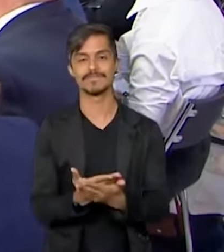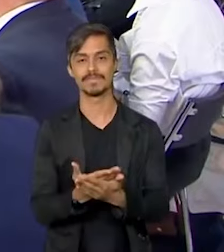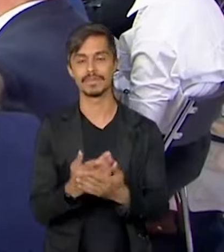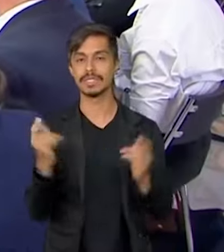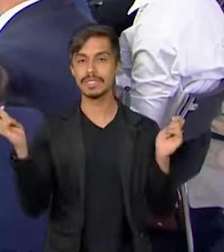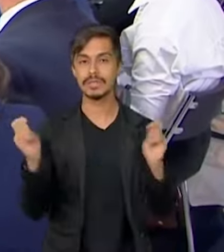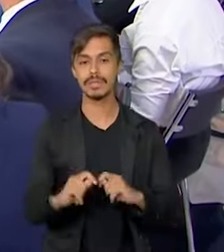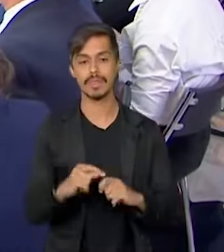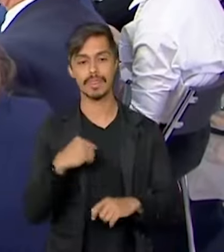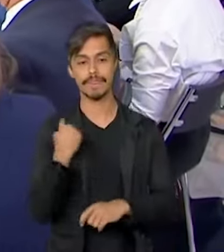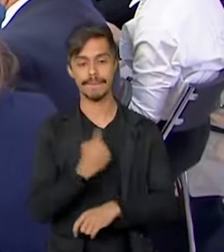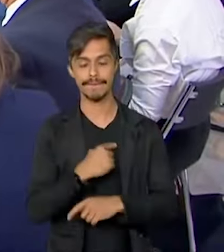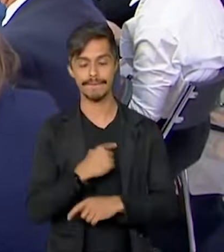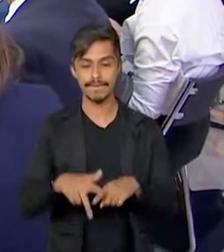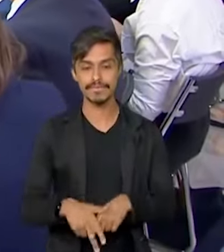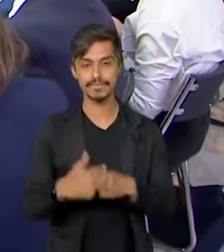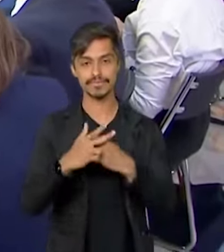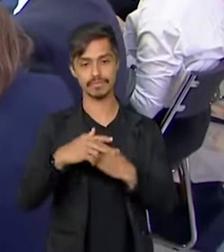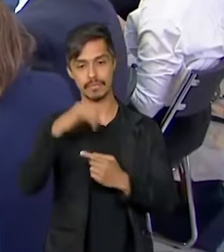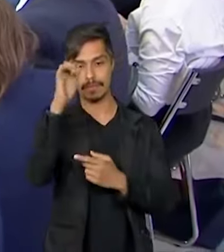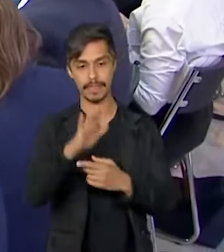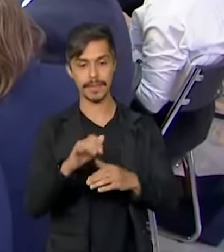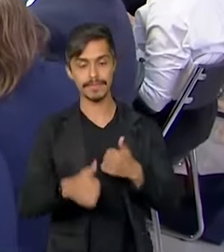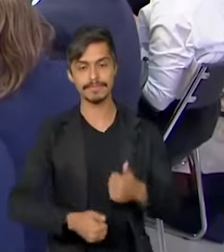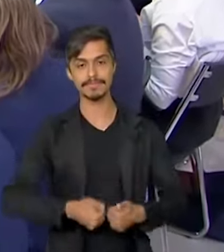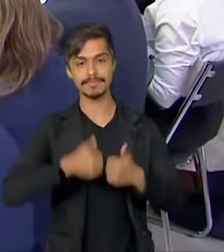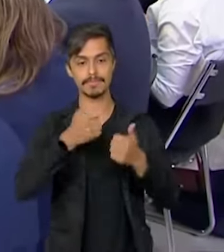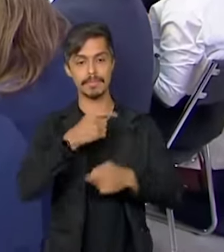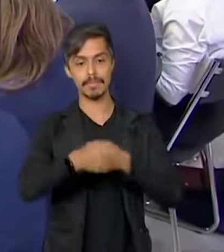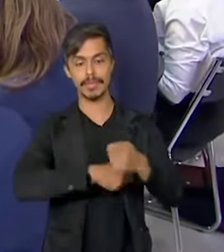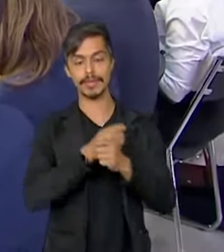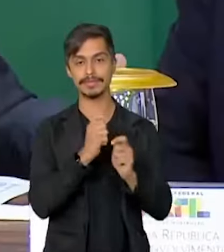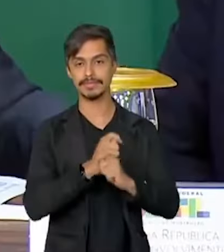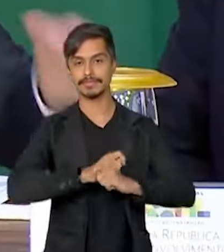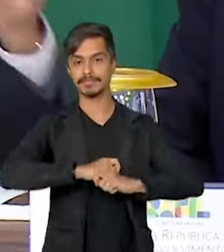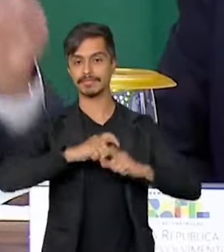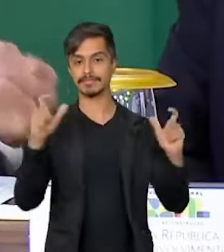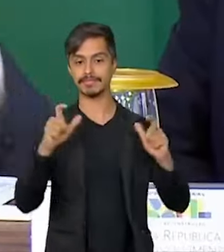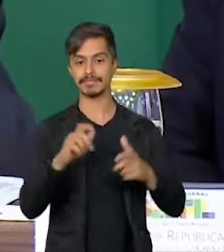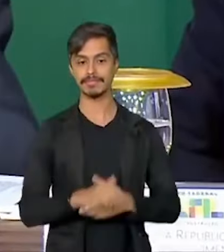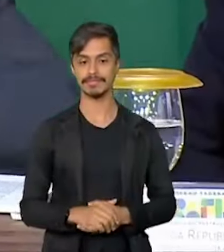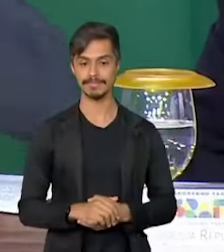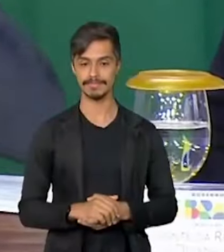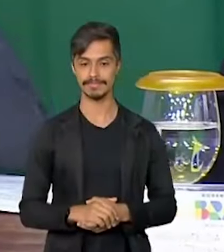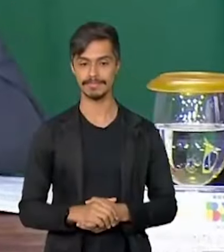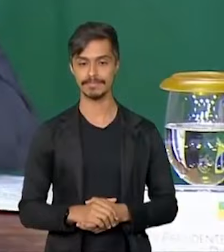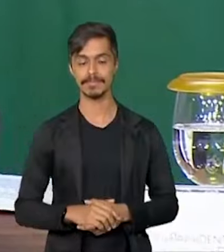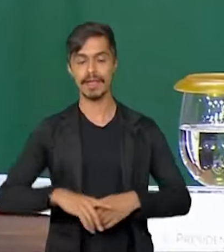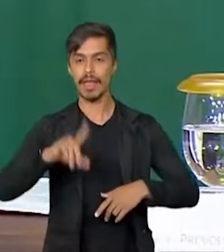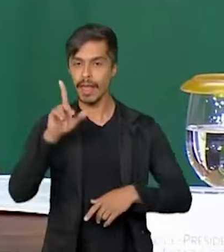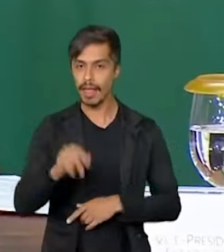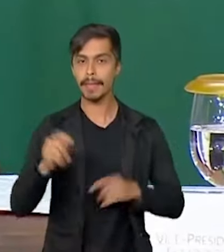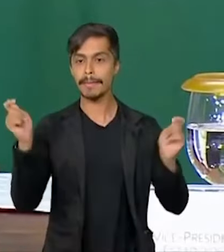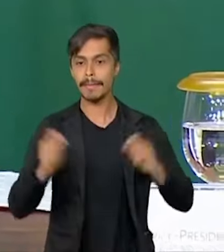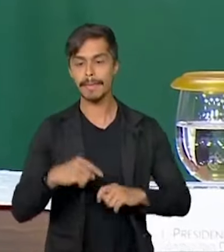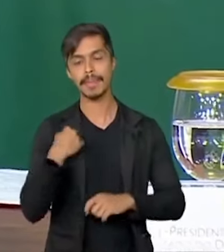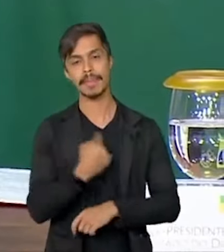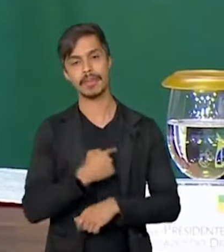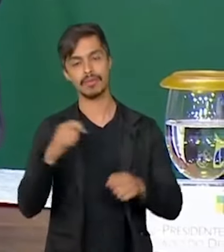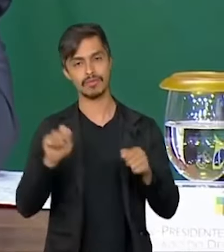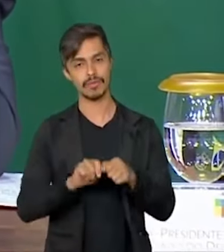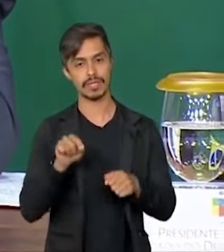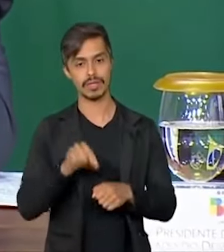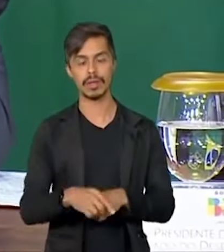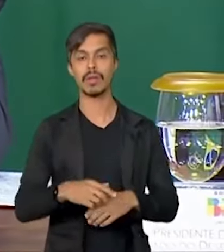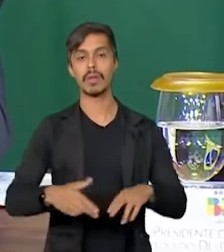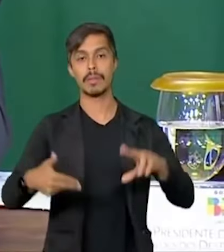é possível a gente fazer desse país uma grande economia. É plenamente possível a gente fazer. O